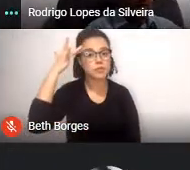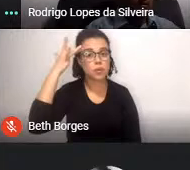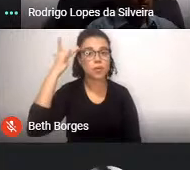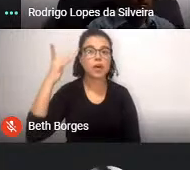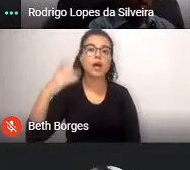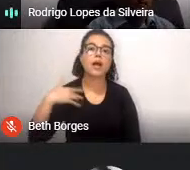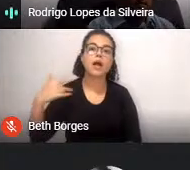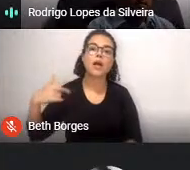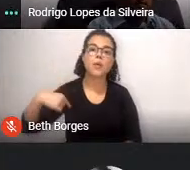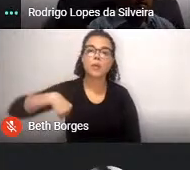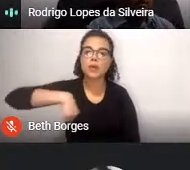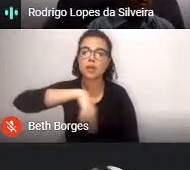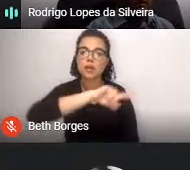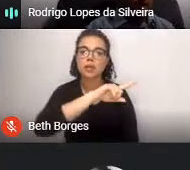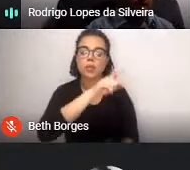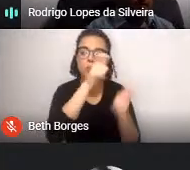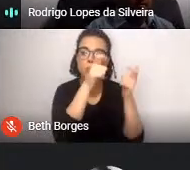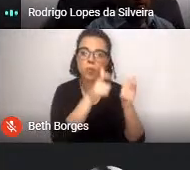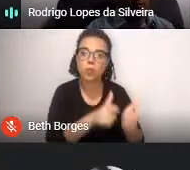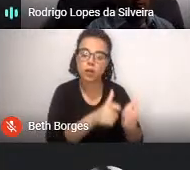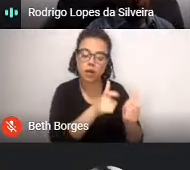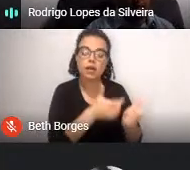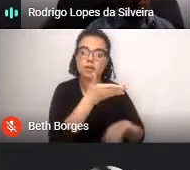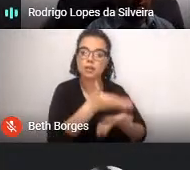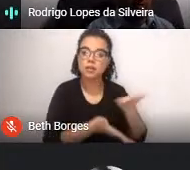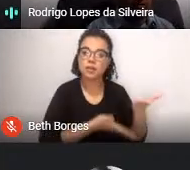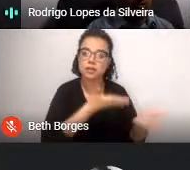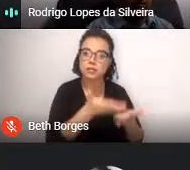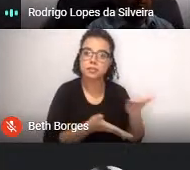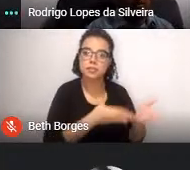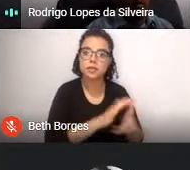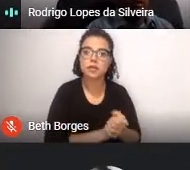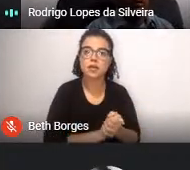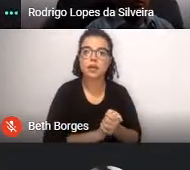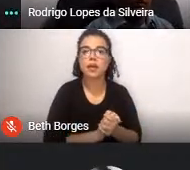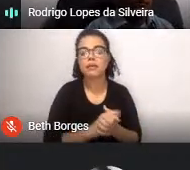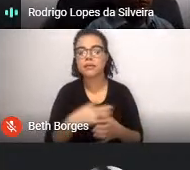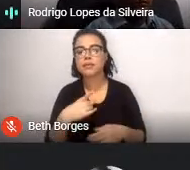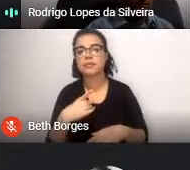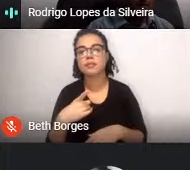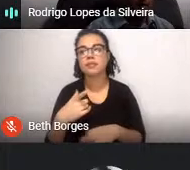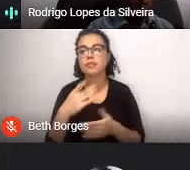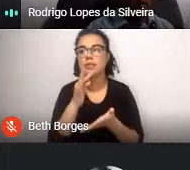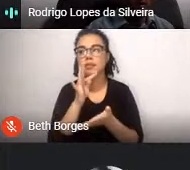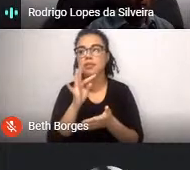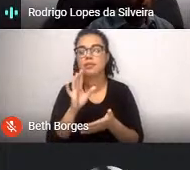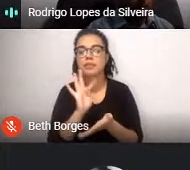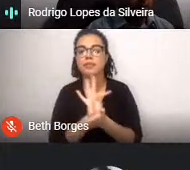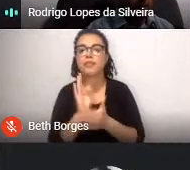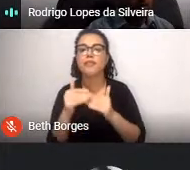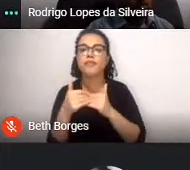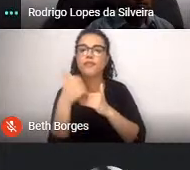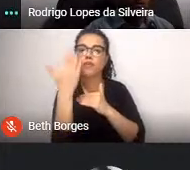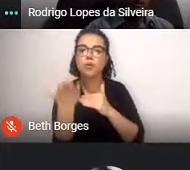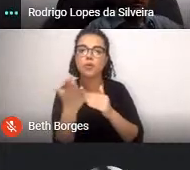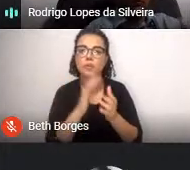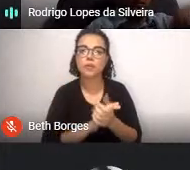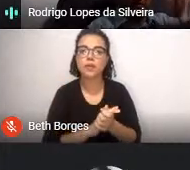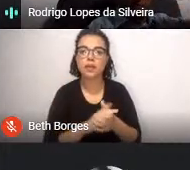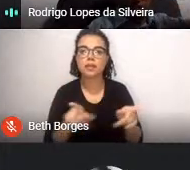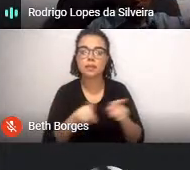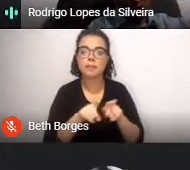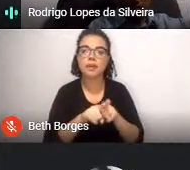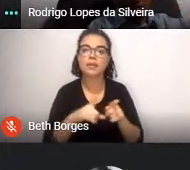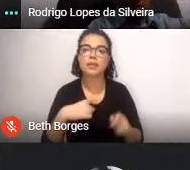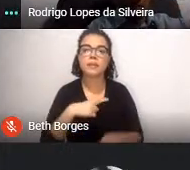lá, tá? E os que tem seriam fora de Teresina, né? Eu faço muito trabalho com aerofobia indo